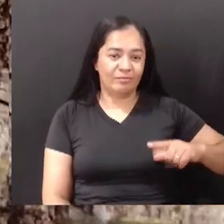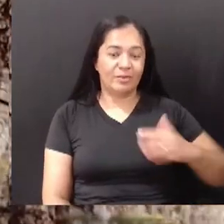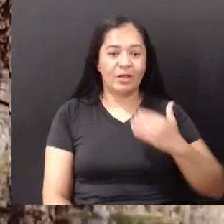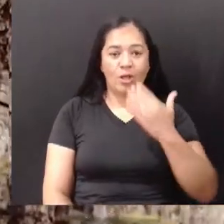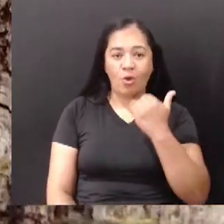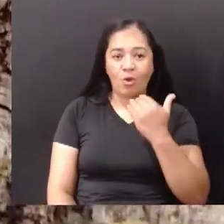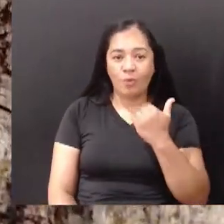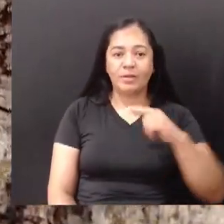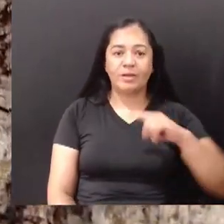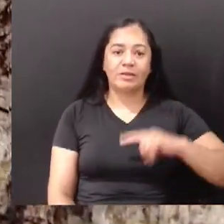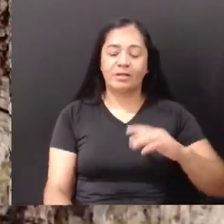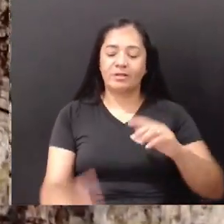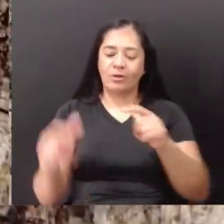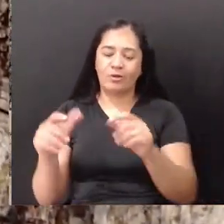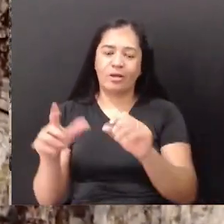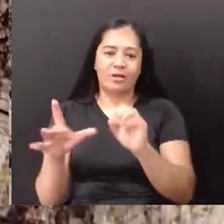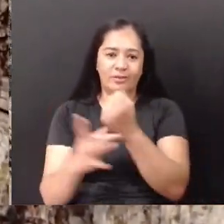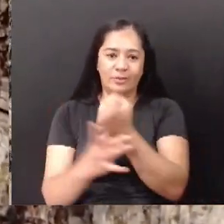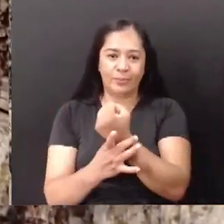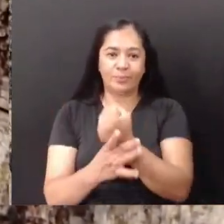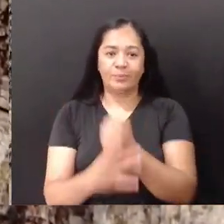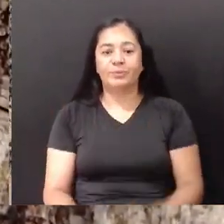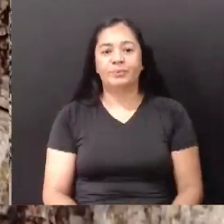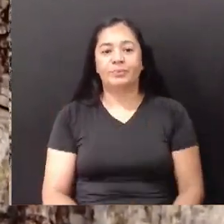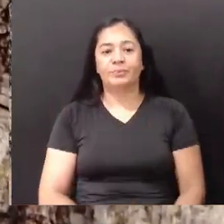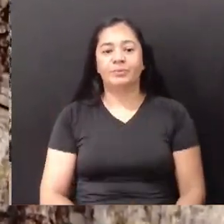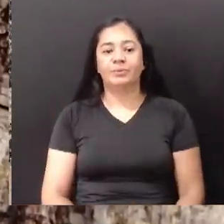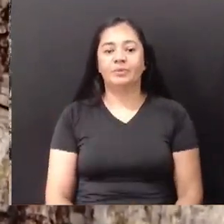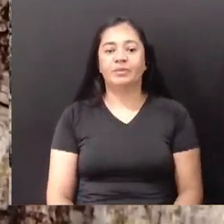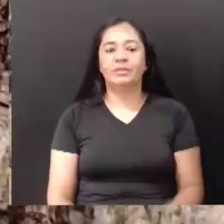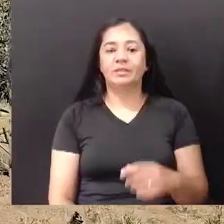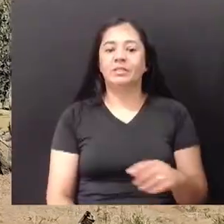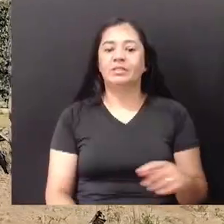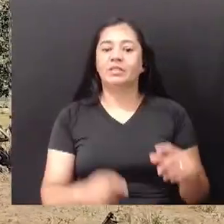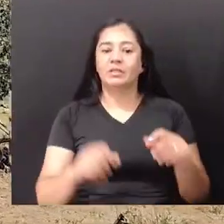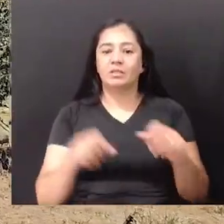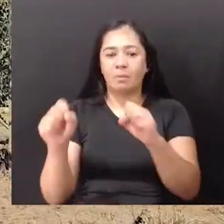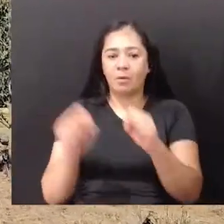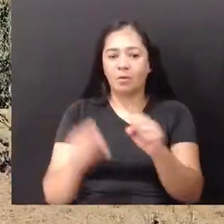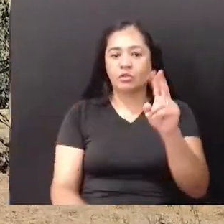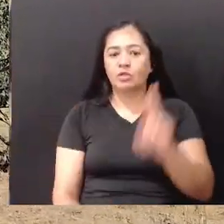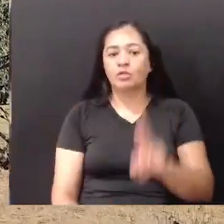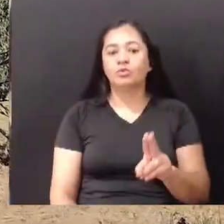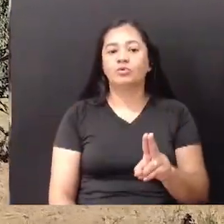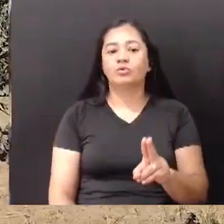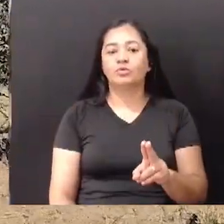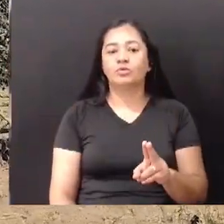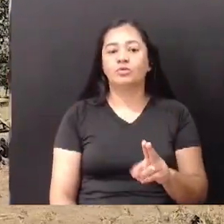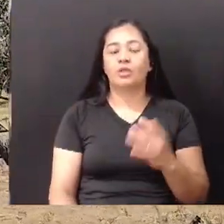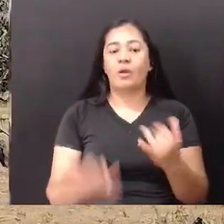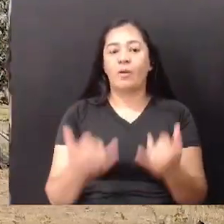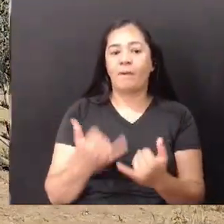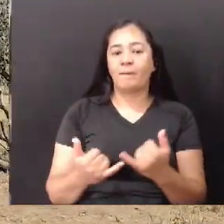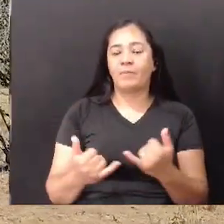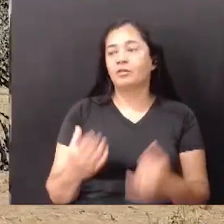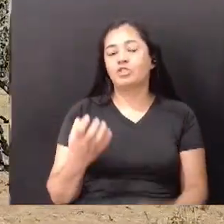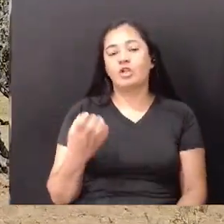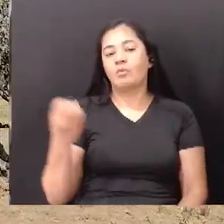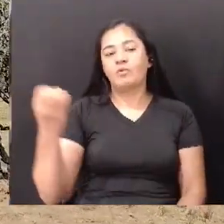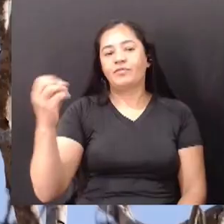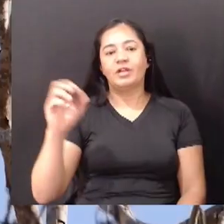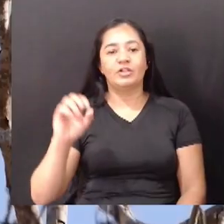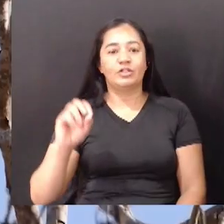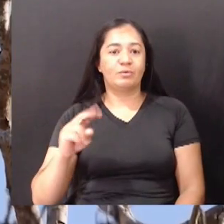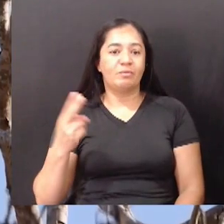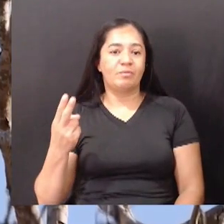têm alimento, que eles têm abrigo e segurança. Então, que eles possam usar a mata, que seja como uma